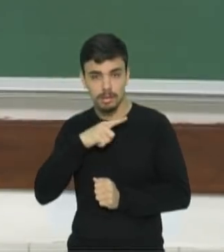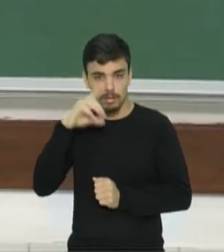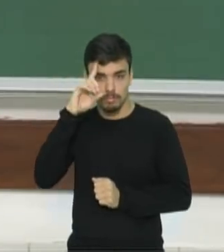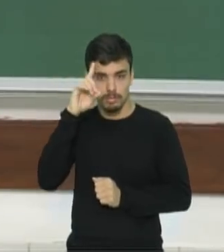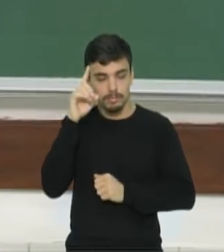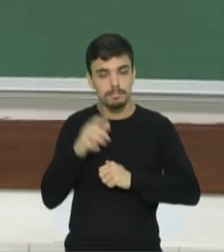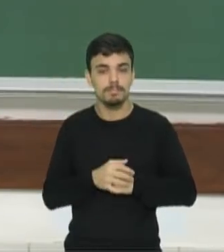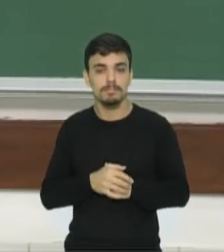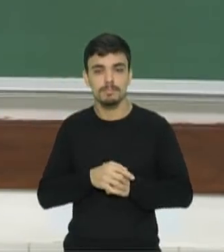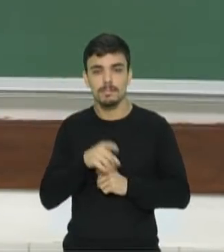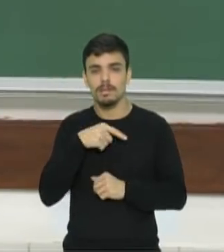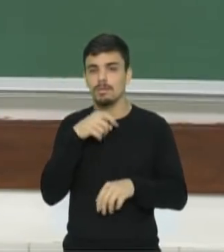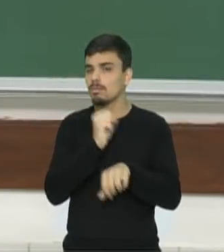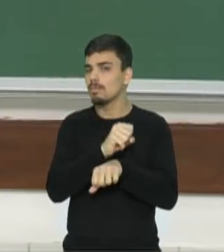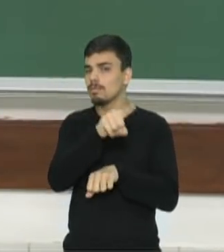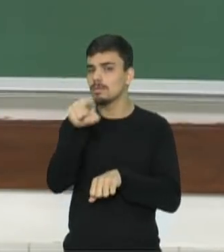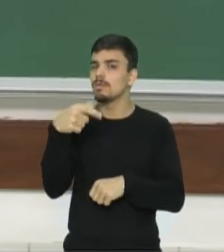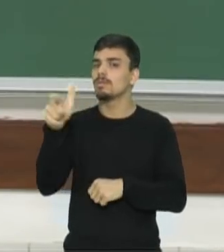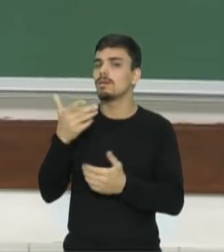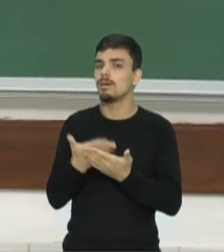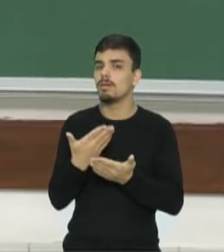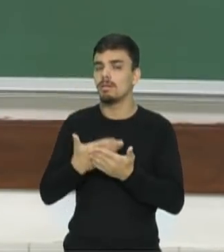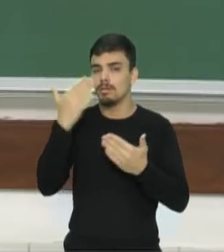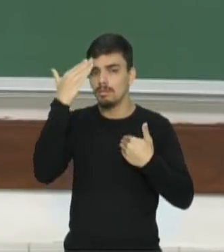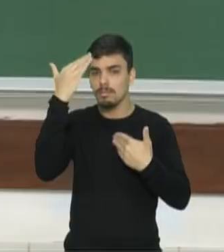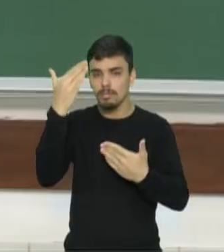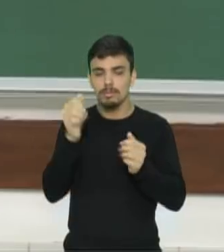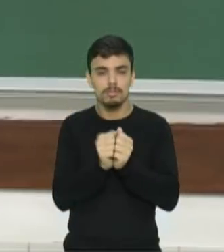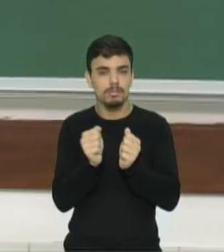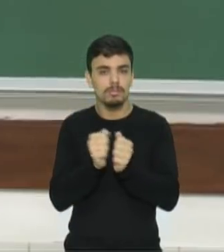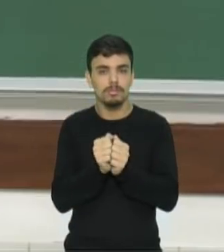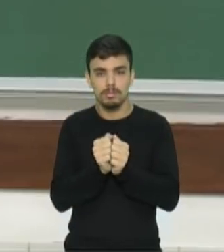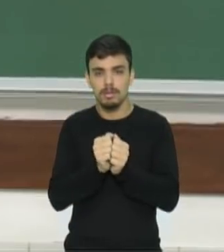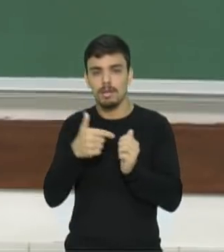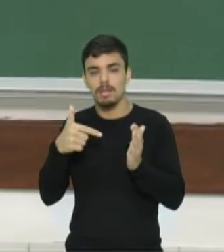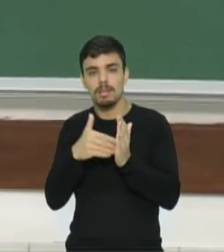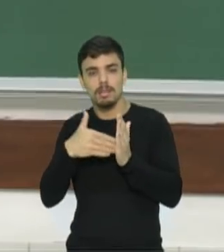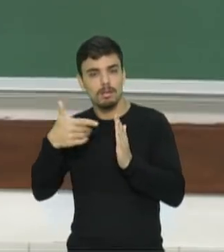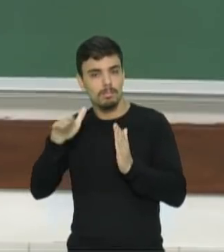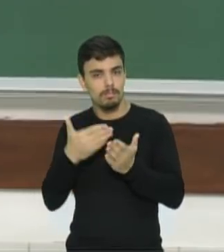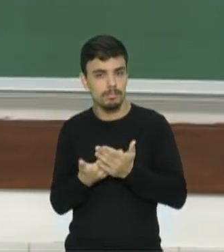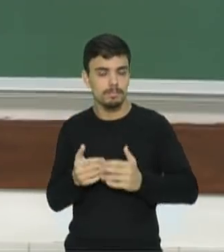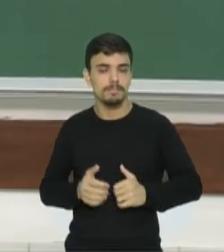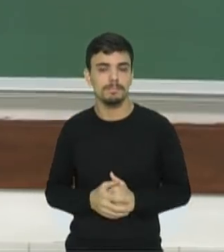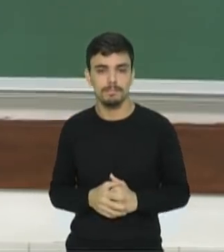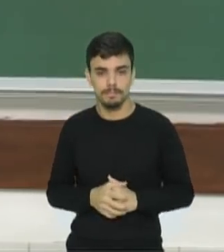Aguardo vocês na próxima aula. Obrigado por estarem comigo hoje. Até a próxima.